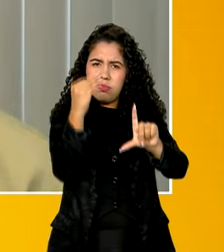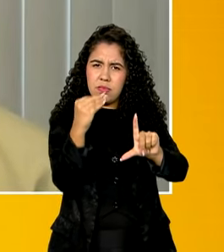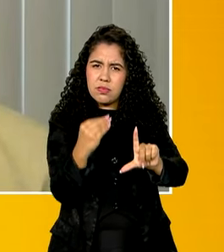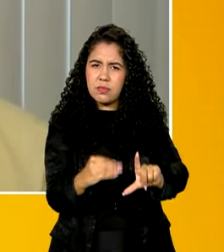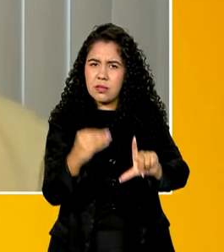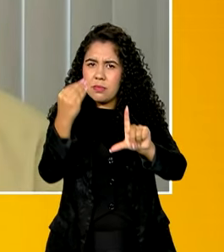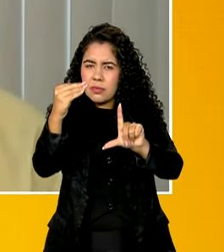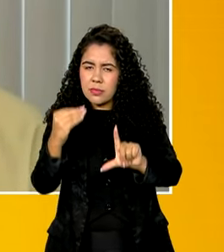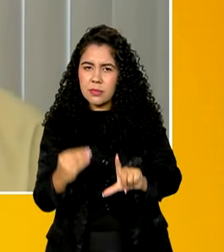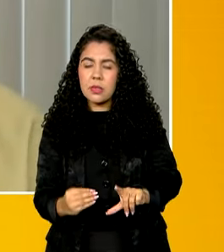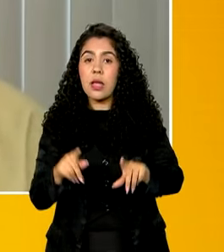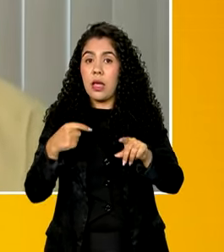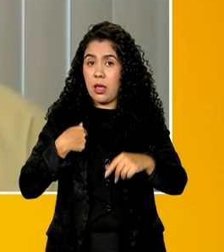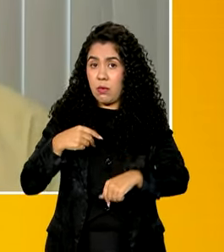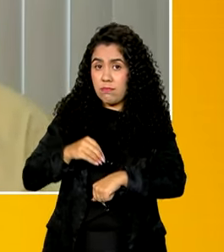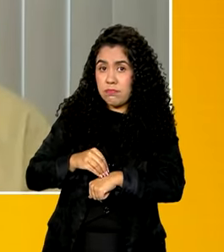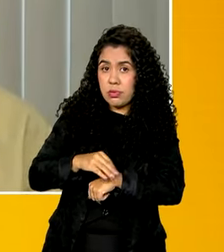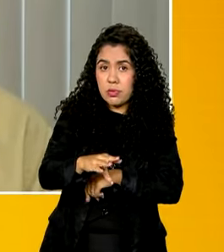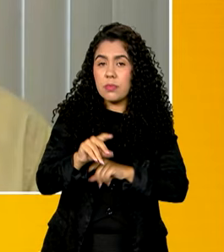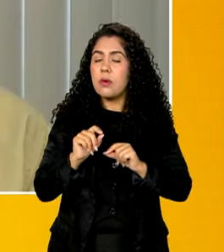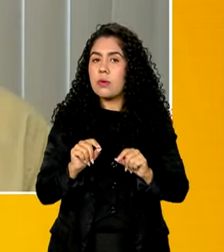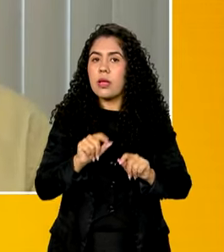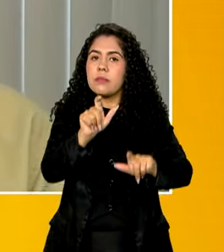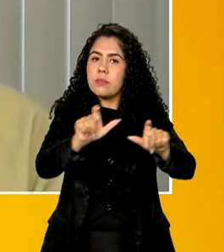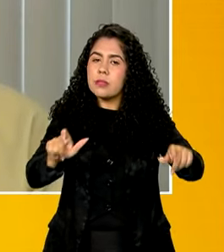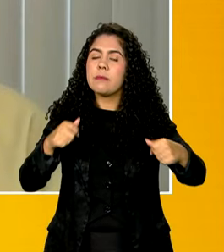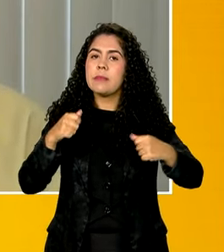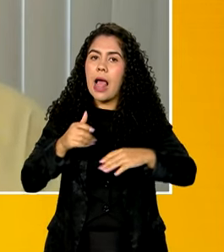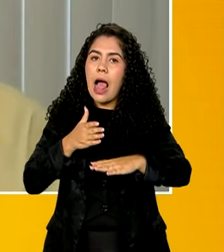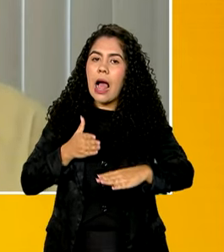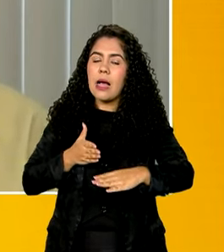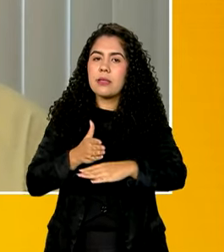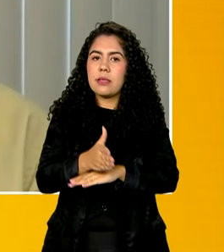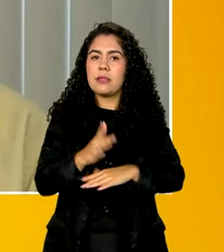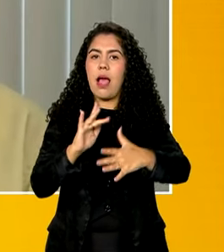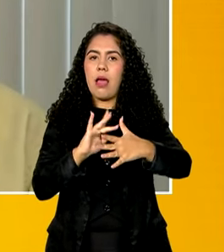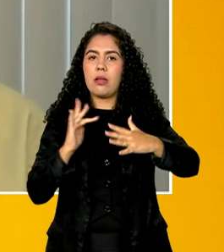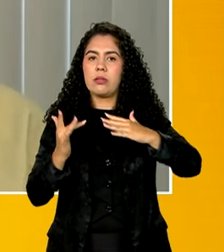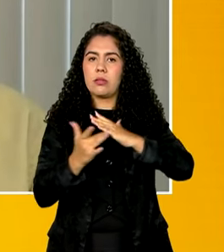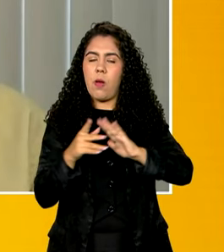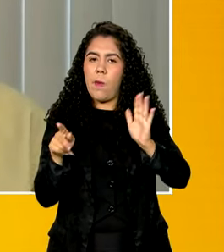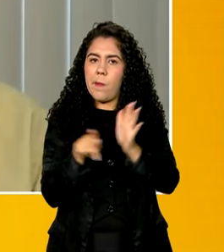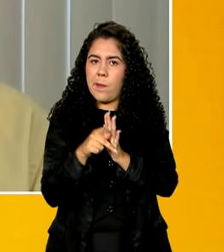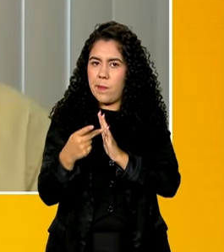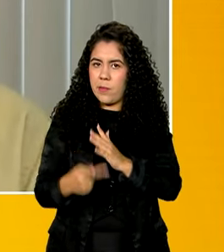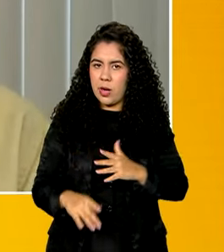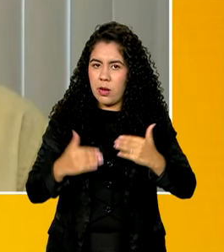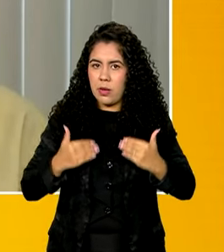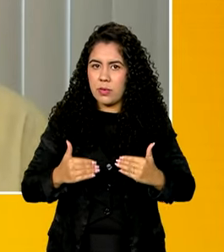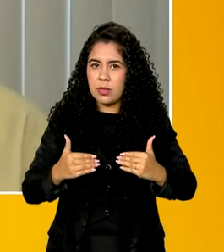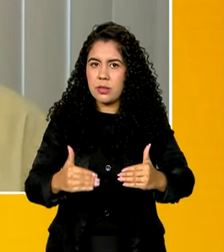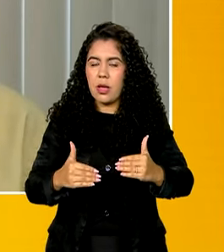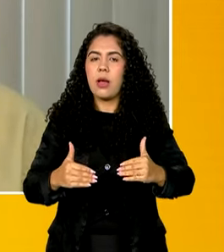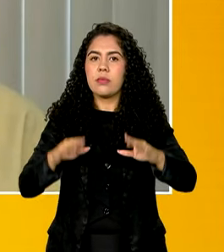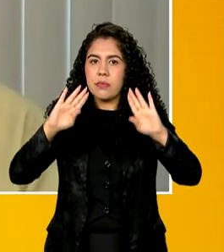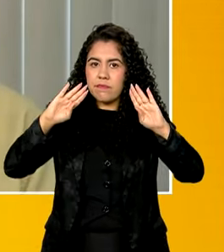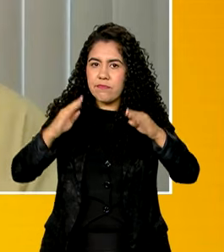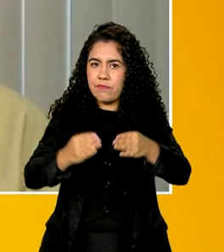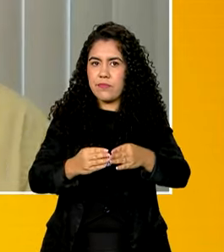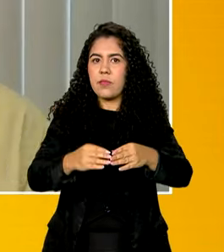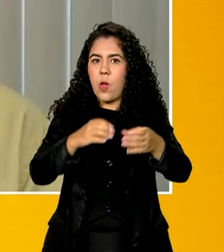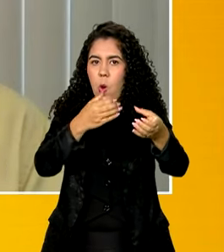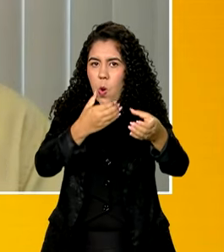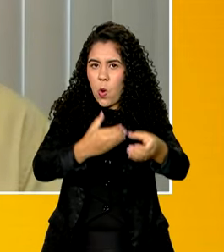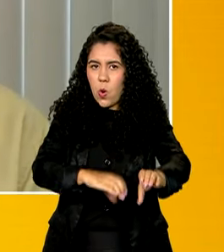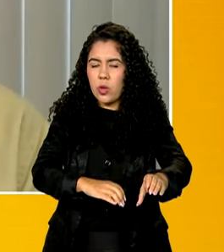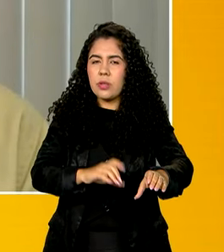recomendo muito aos candidatos que acessem as redes sociais do Ministério também, dedicadas ao concurso, porque a